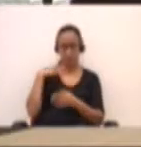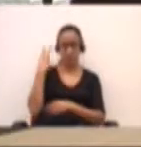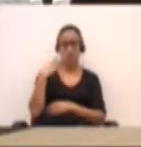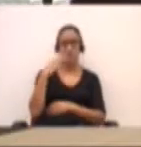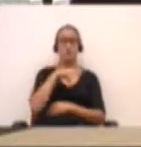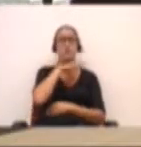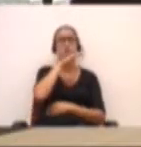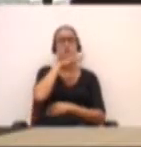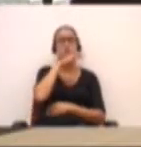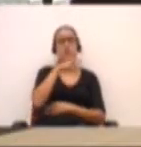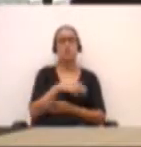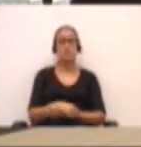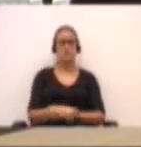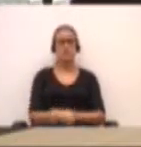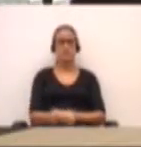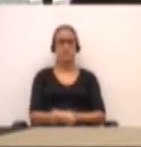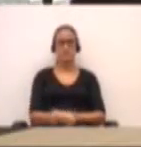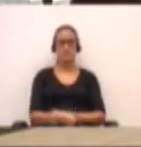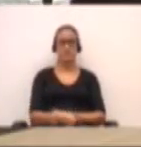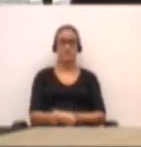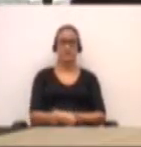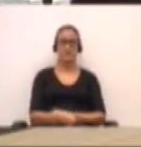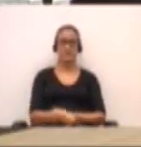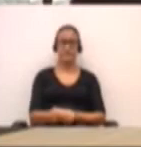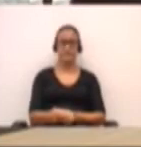de ordem do vereador André Henrique.